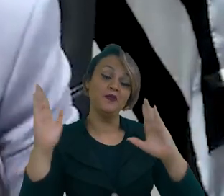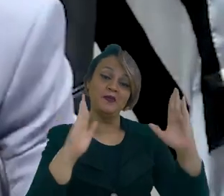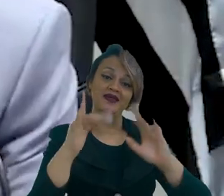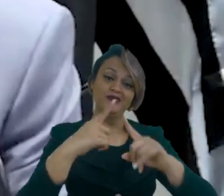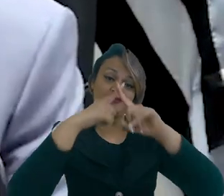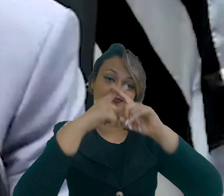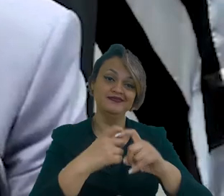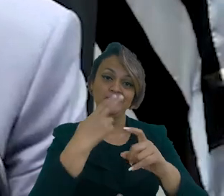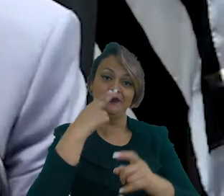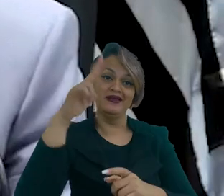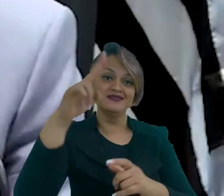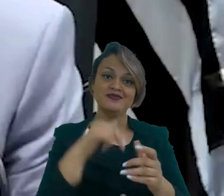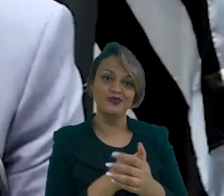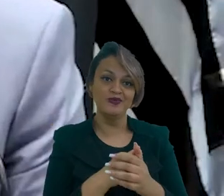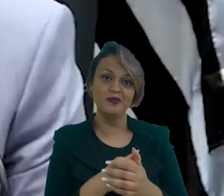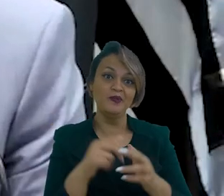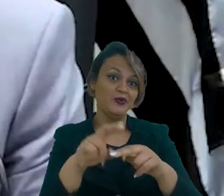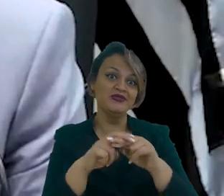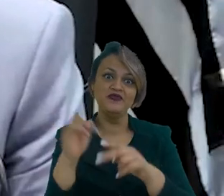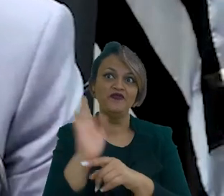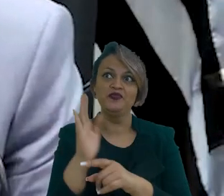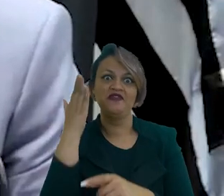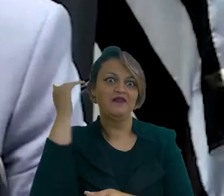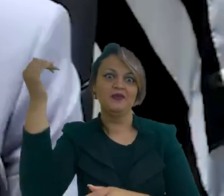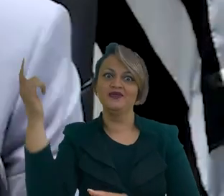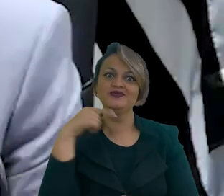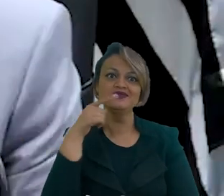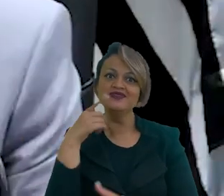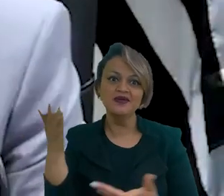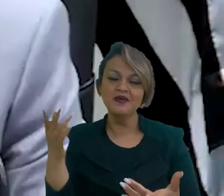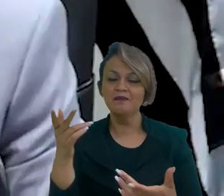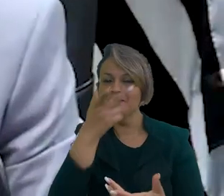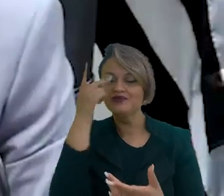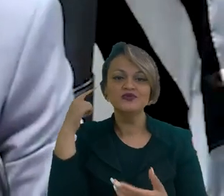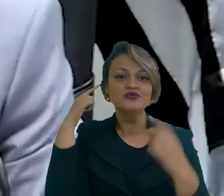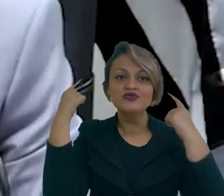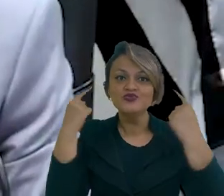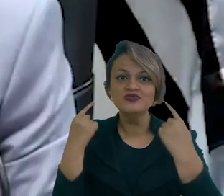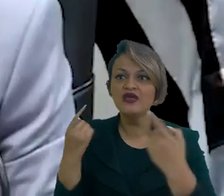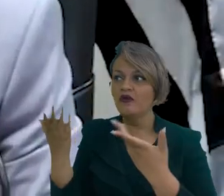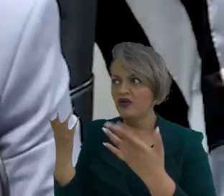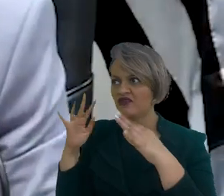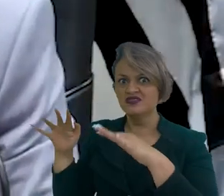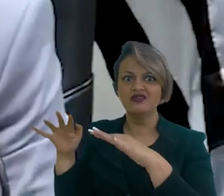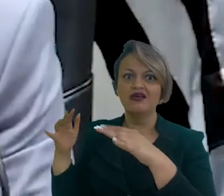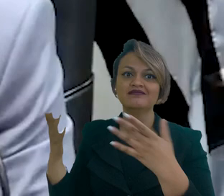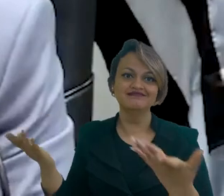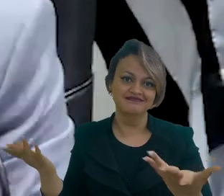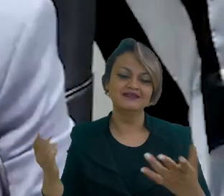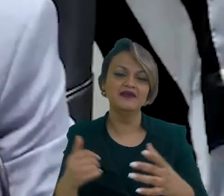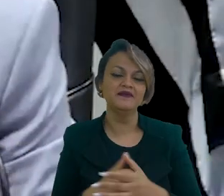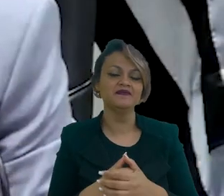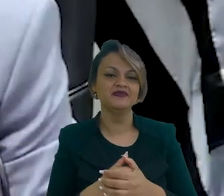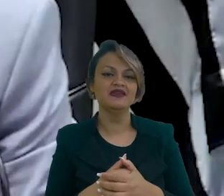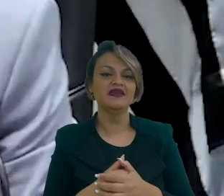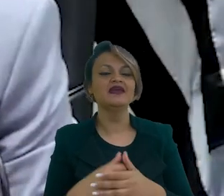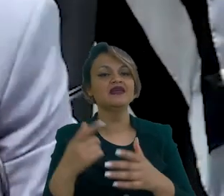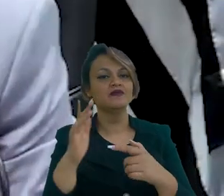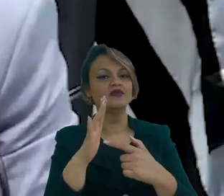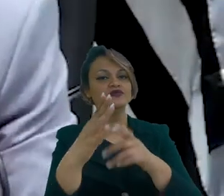o período do nazismo sempre é uma grande dúvida né nessa parte histórica quem foram aqueles que serviram realmente